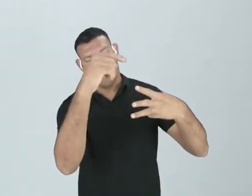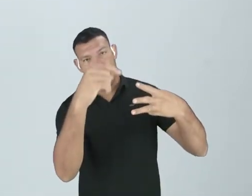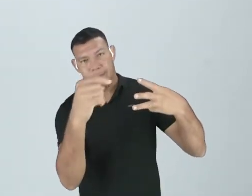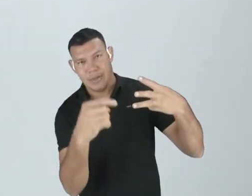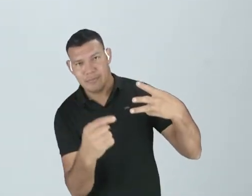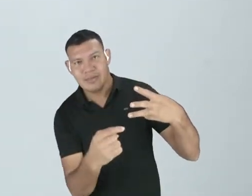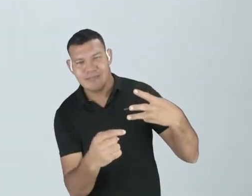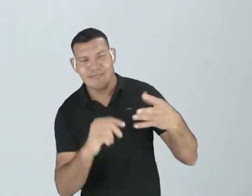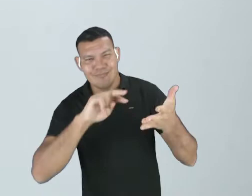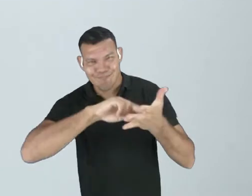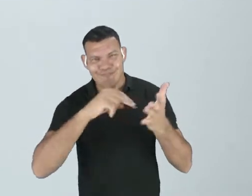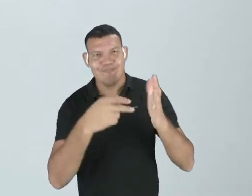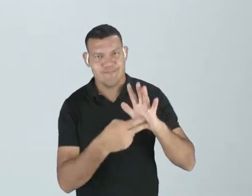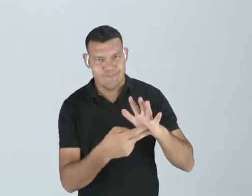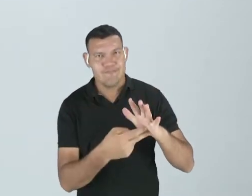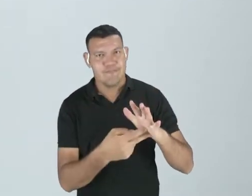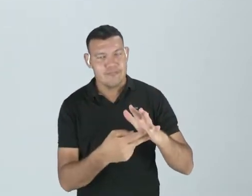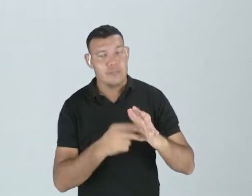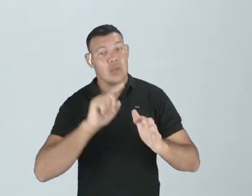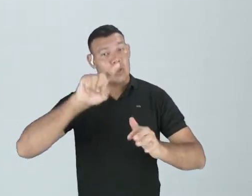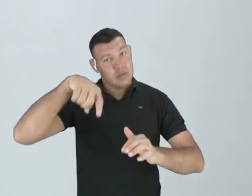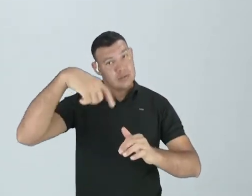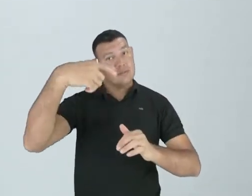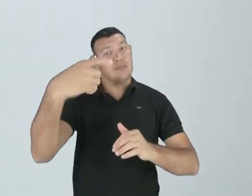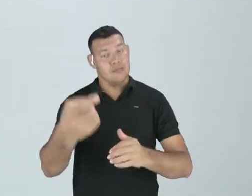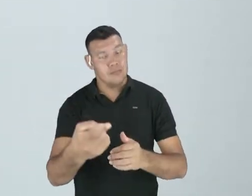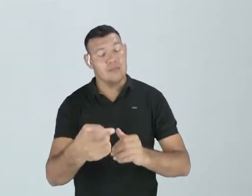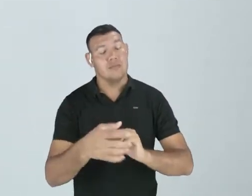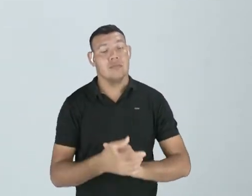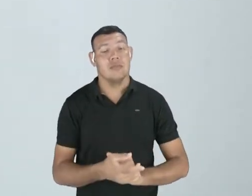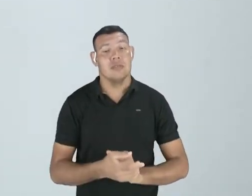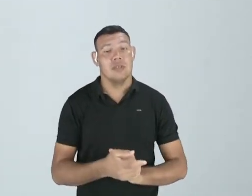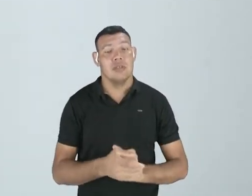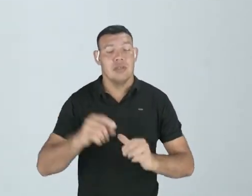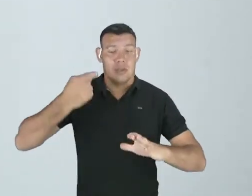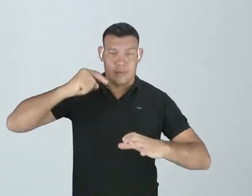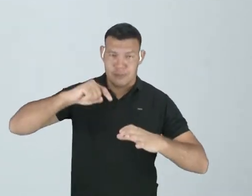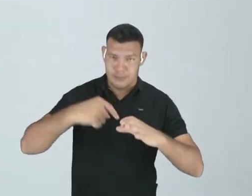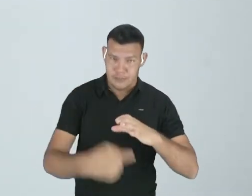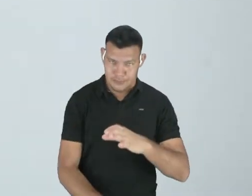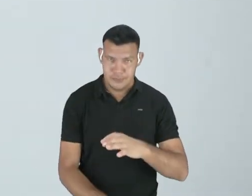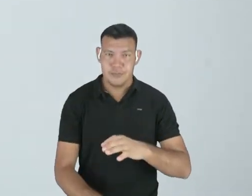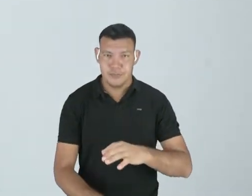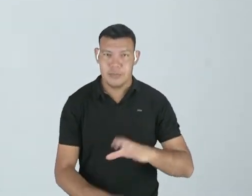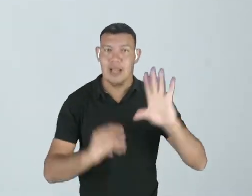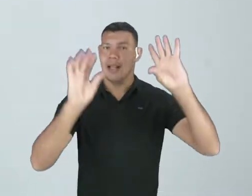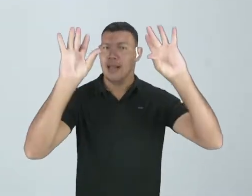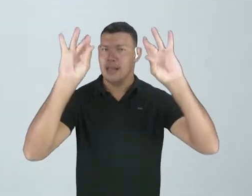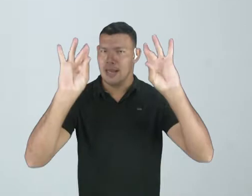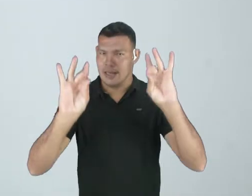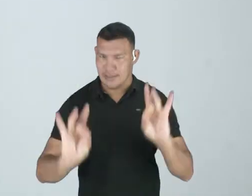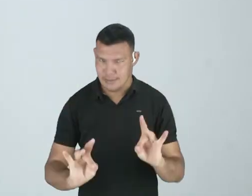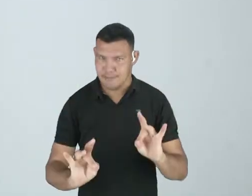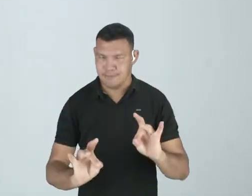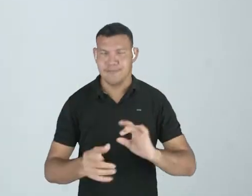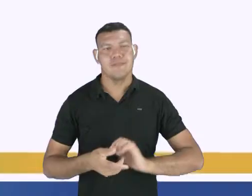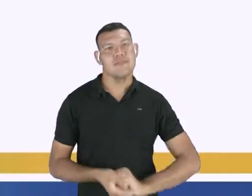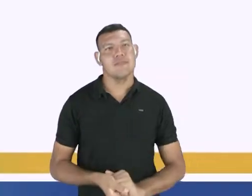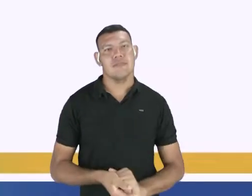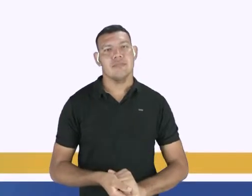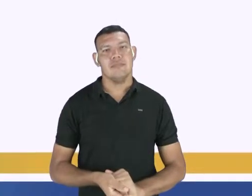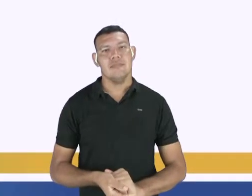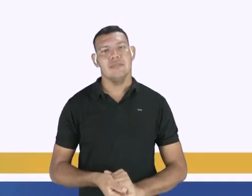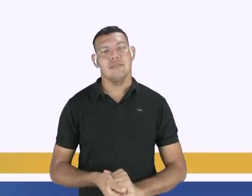uma dessas coisas, e aí depois, em outras aulas, a gente vai aprofundando cada um deles, certo? Então, continuando,